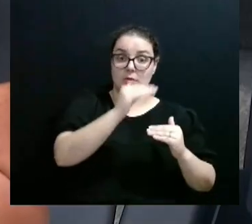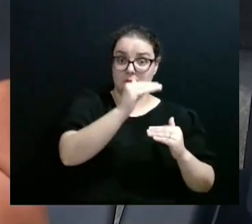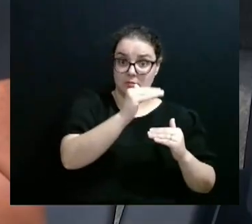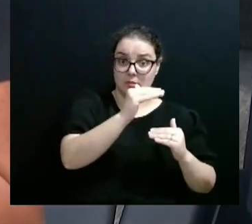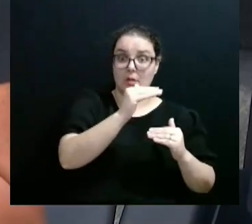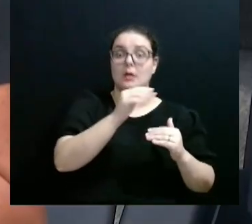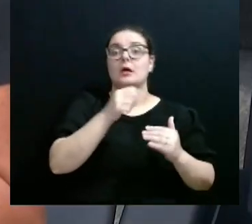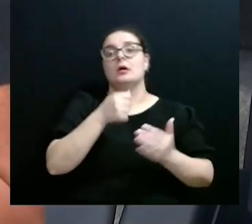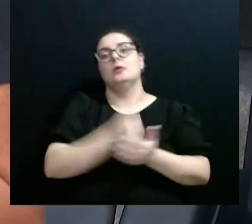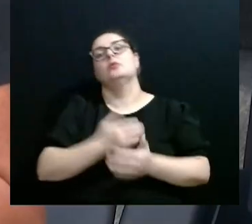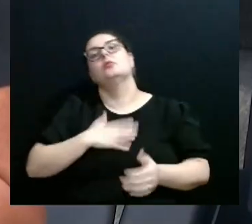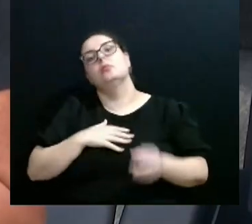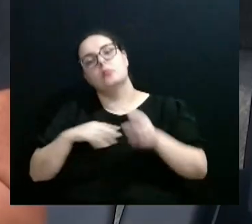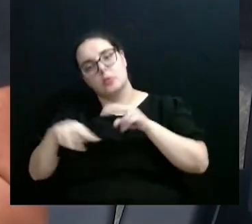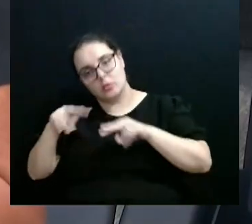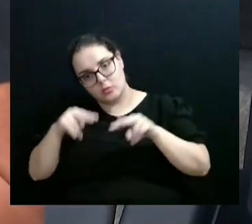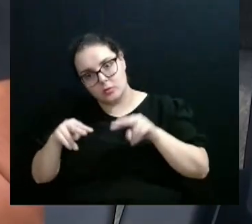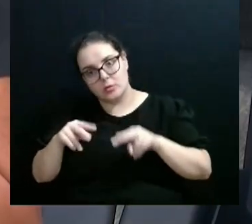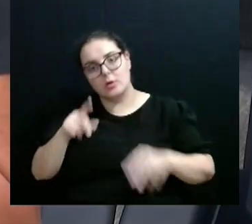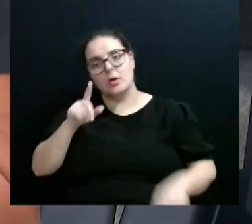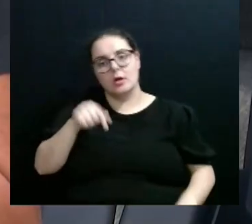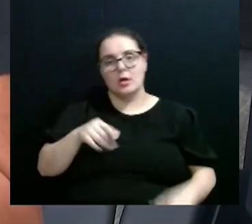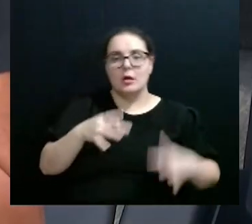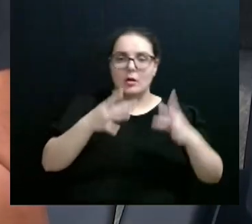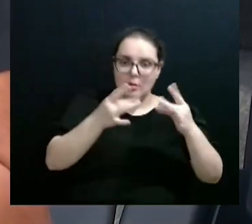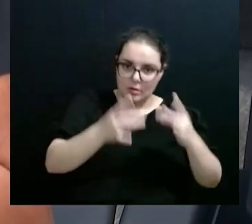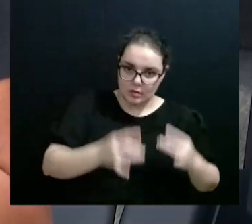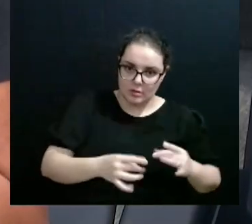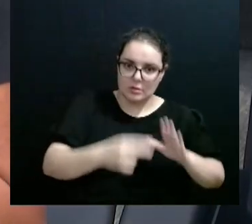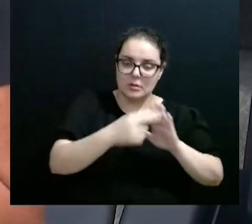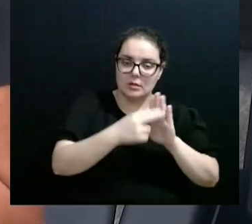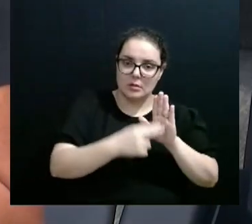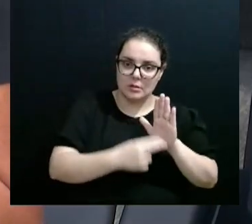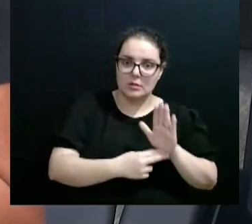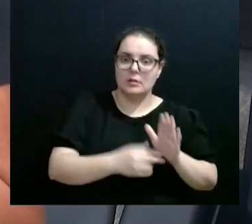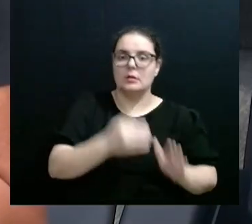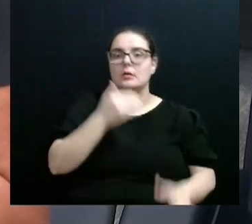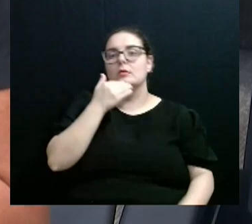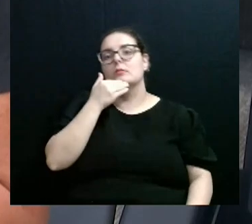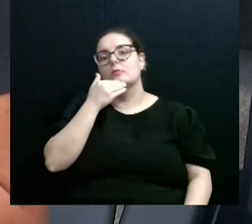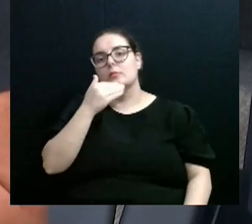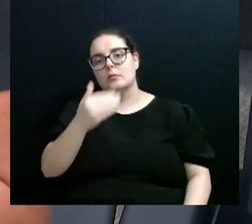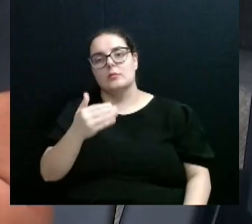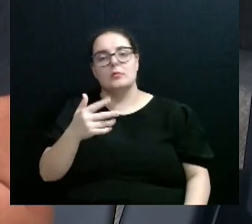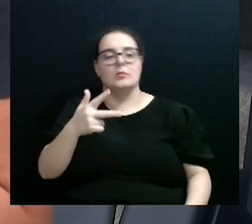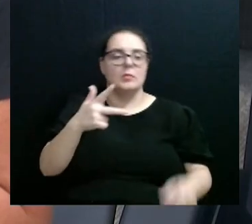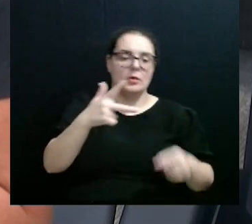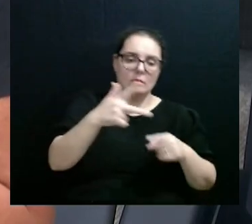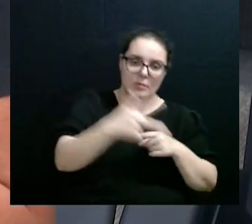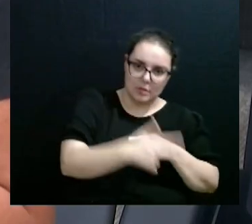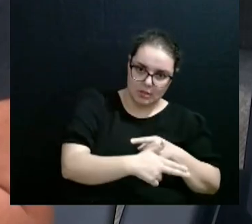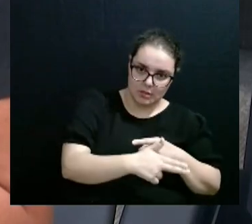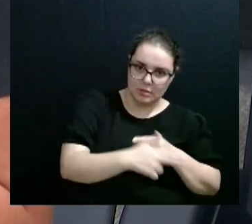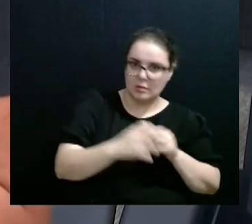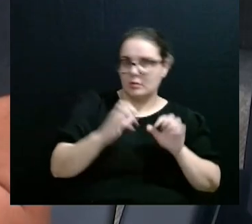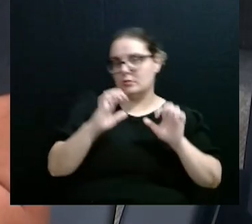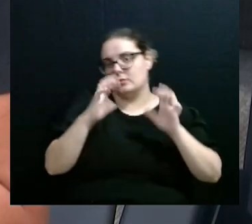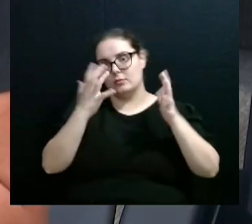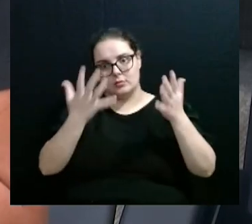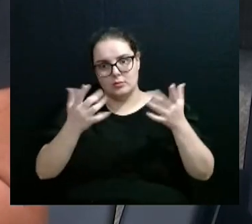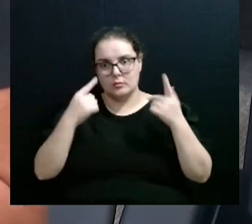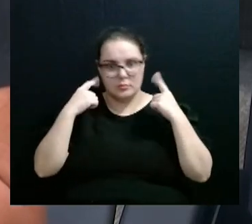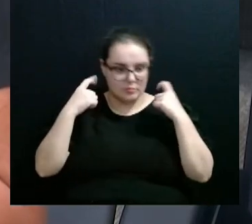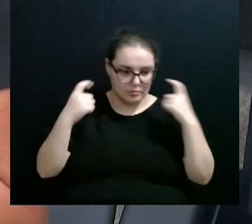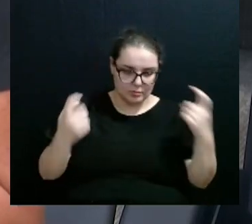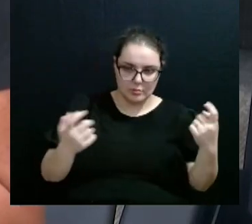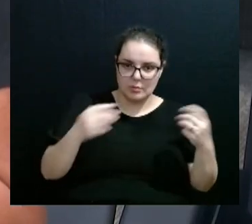ver, que é como está descrito na norma, solicitar a interrupção do evento, do ruído musical, para